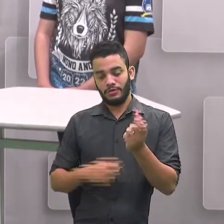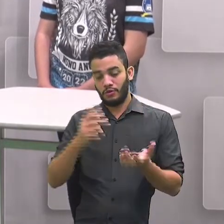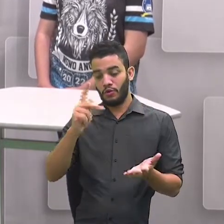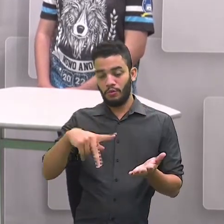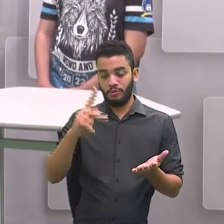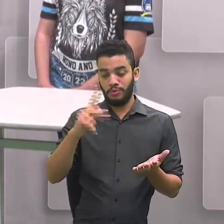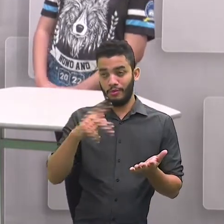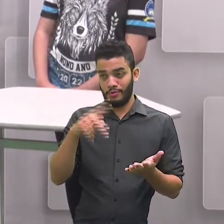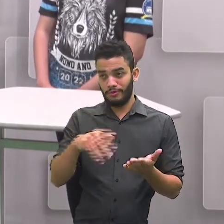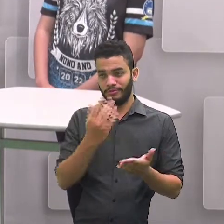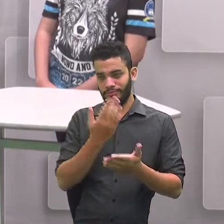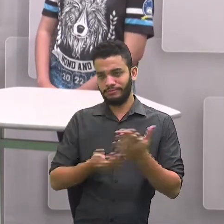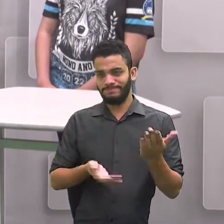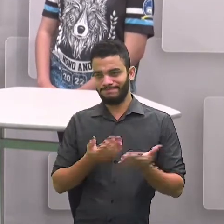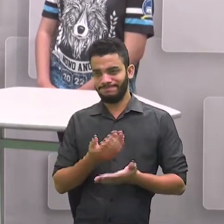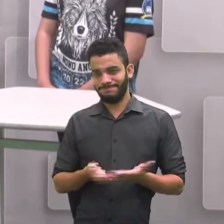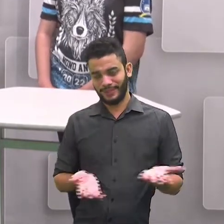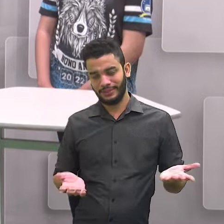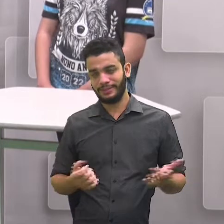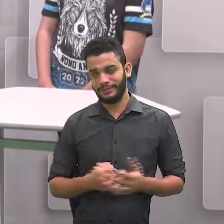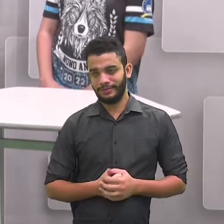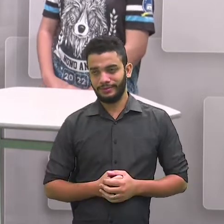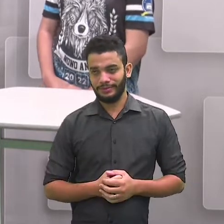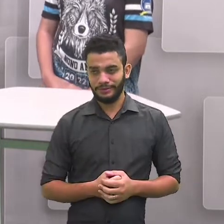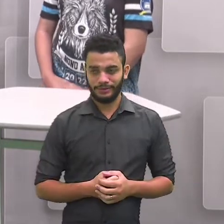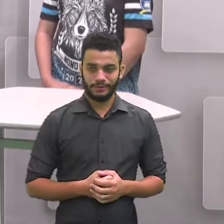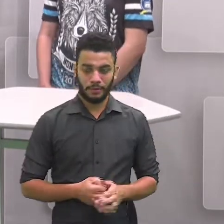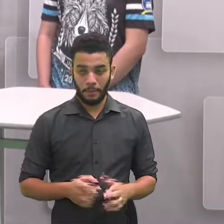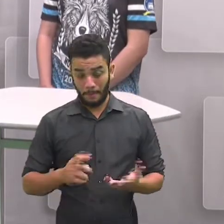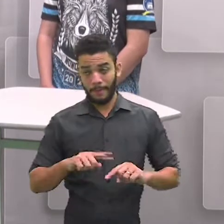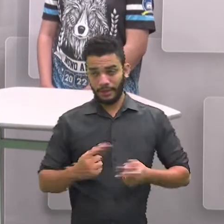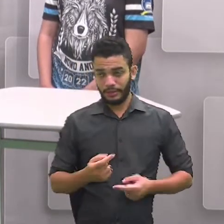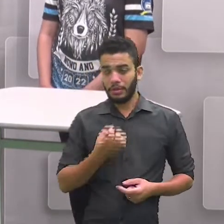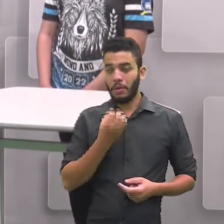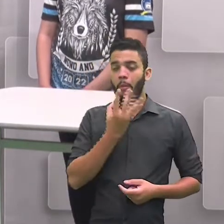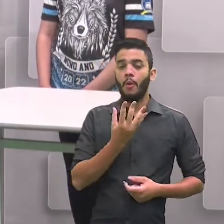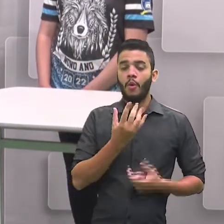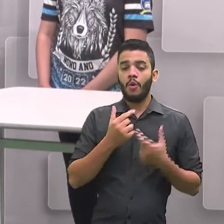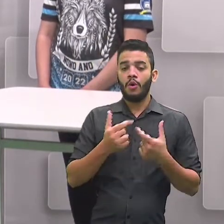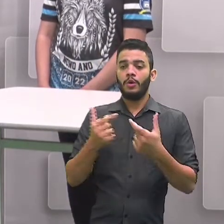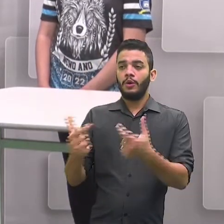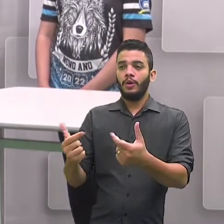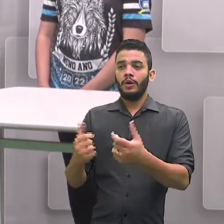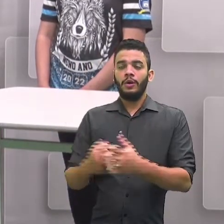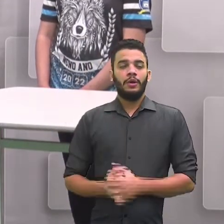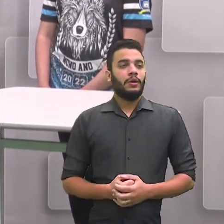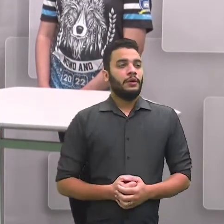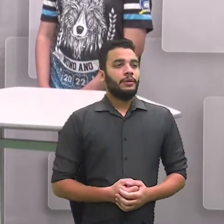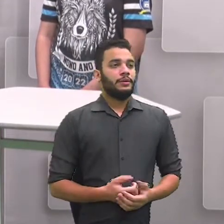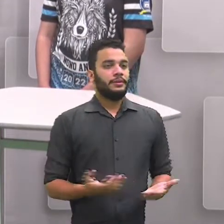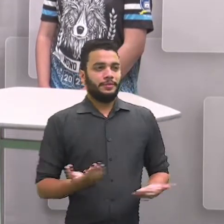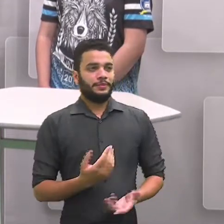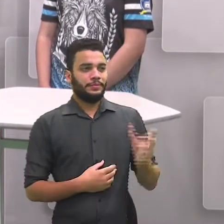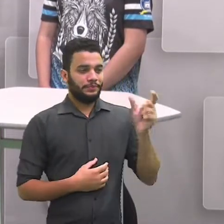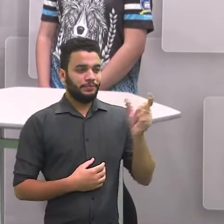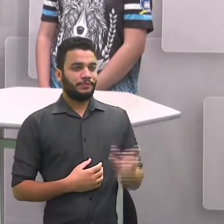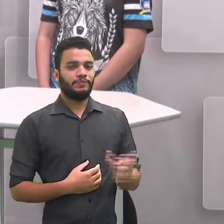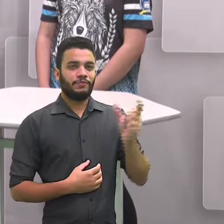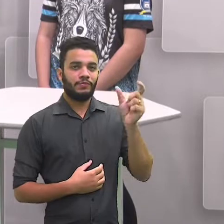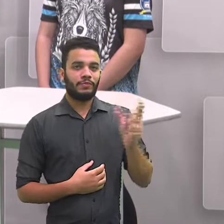olha, boa sorte. Continue, tá? Não desista. Agora, com você, Yasmin.